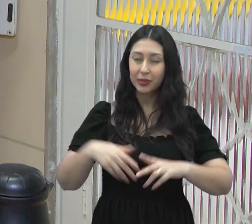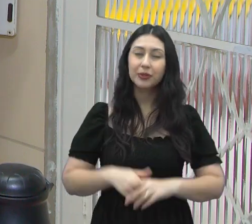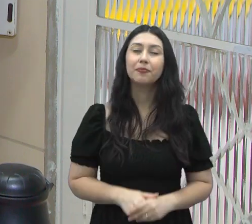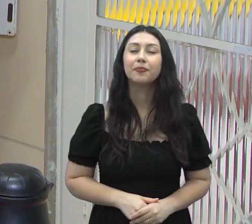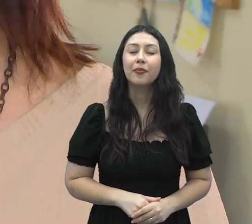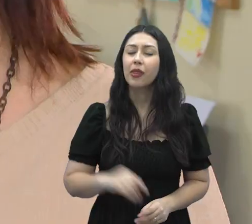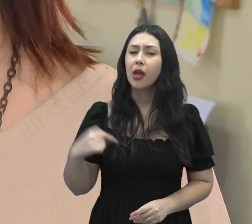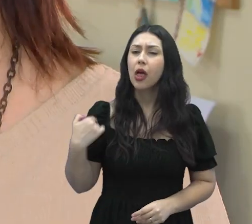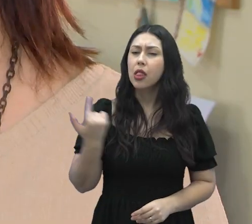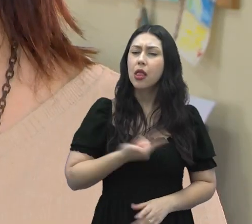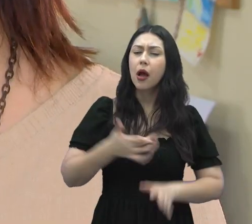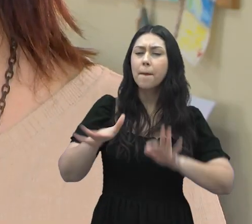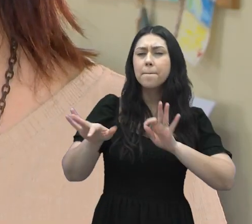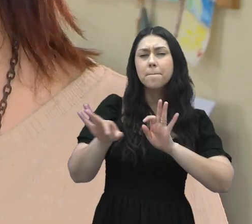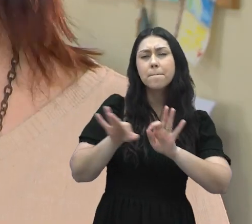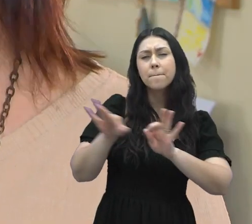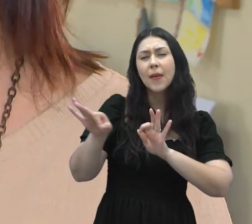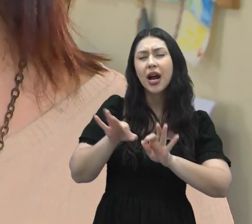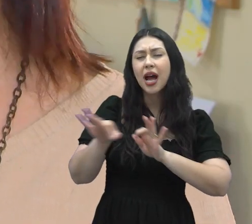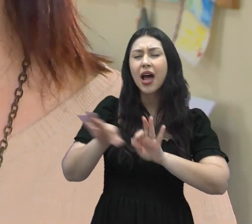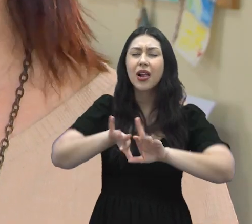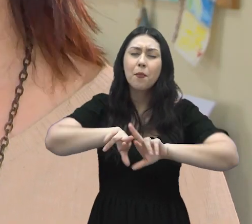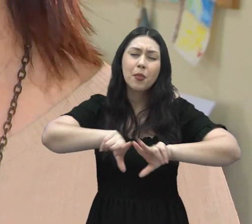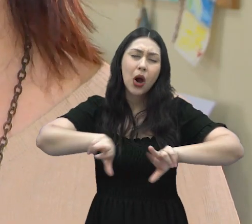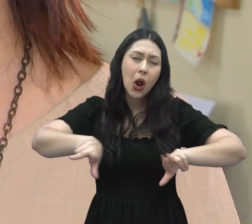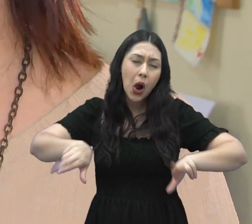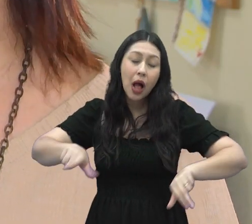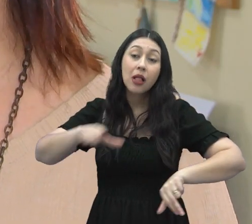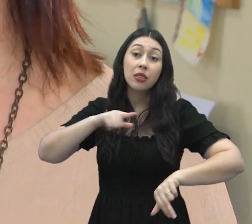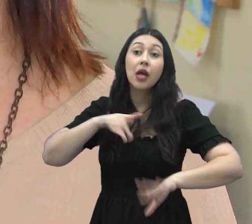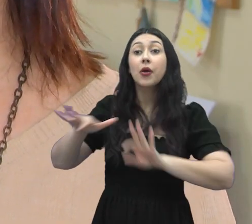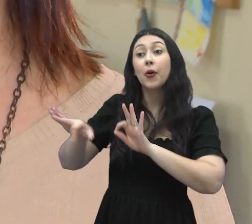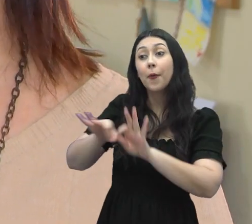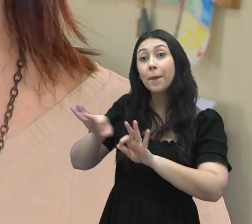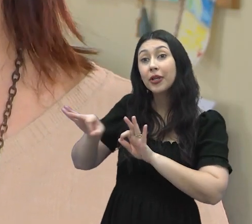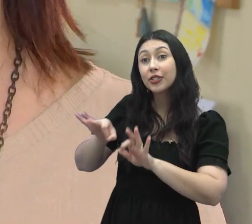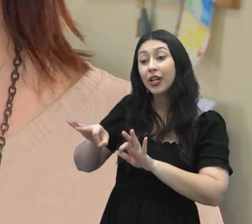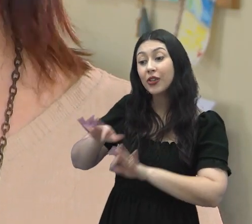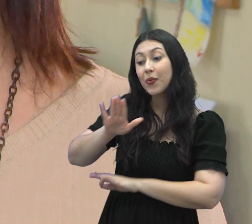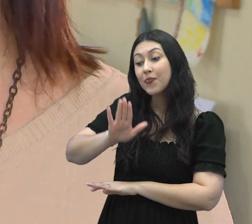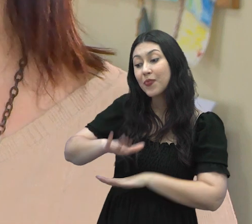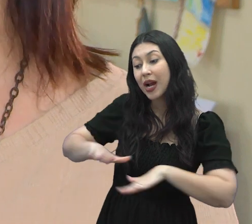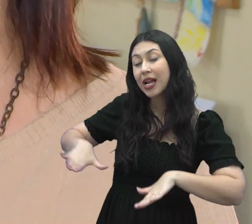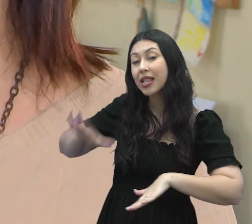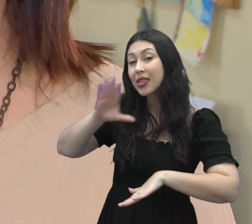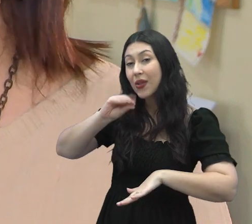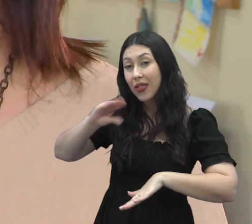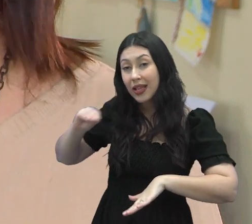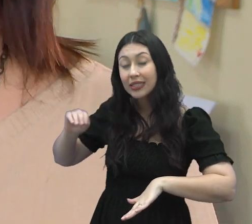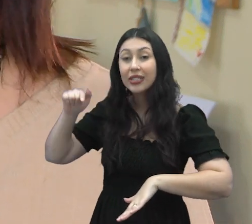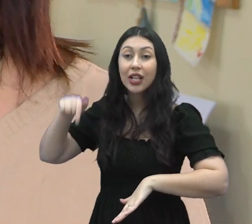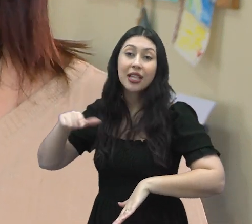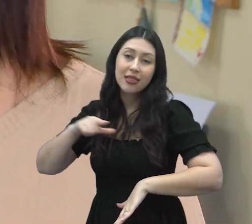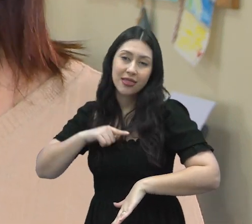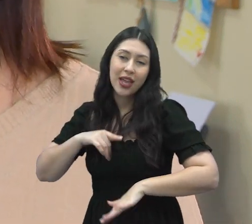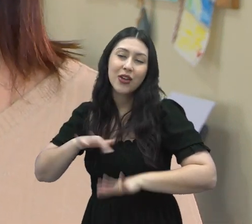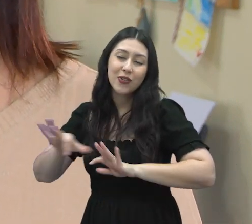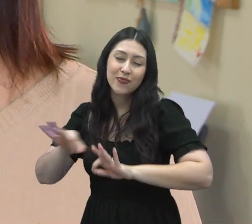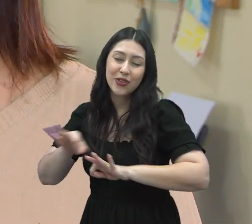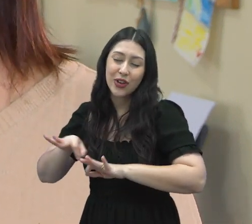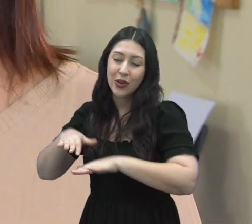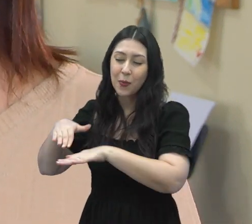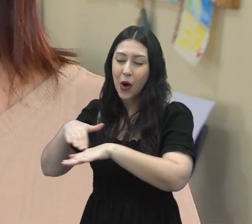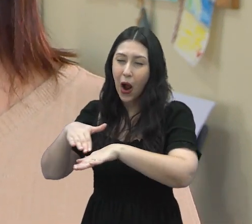dos Campos. Nós desenvolvemos aqui diferentes projetos. Nós temos um programa que é o Criança e Adolescente. Dentro dele tem o